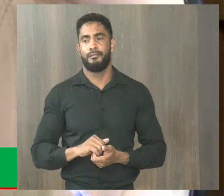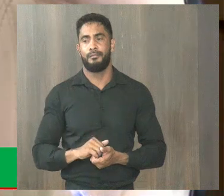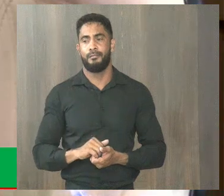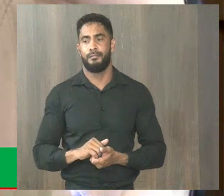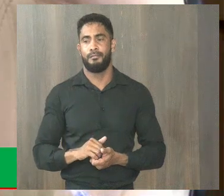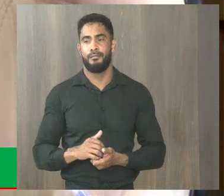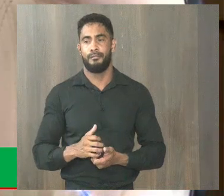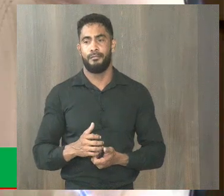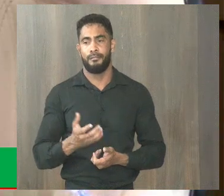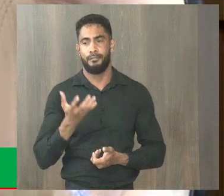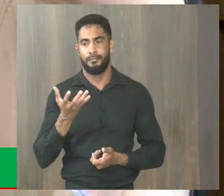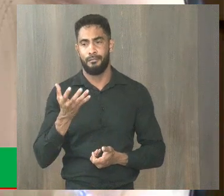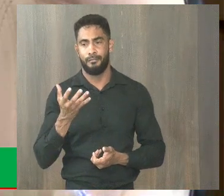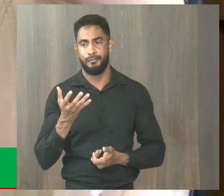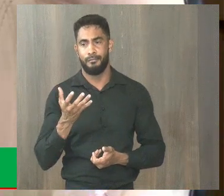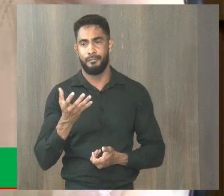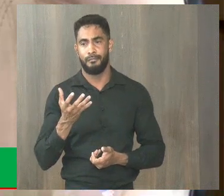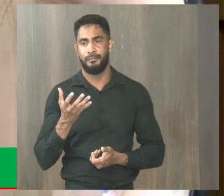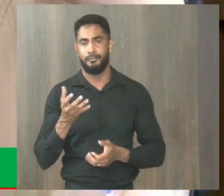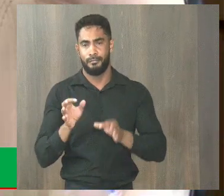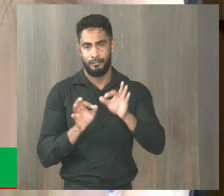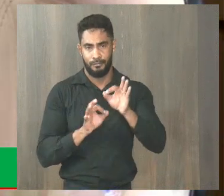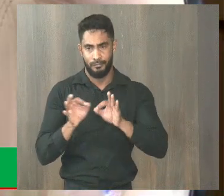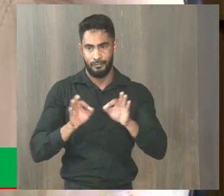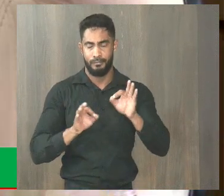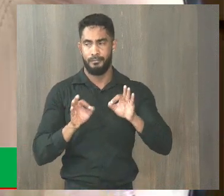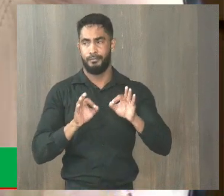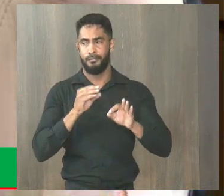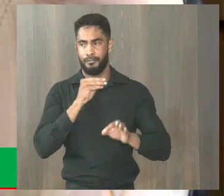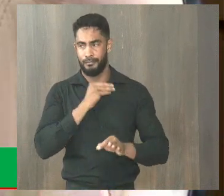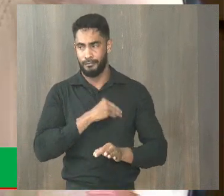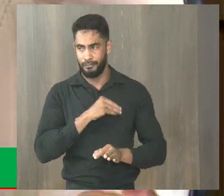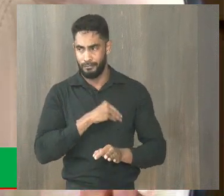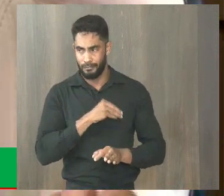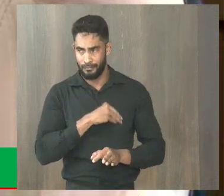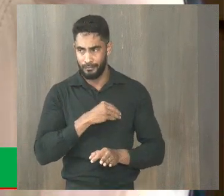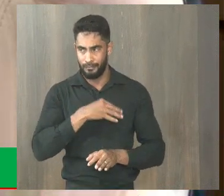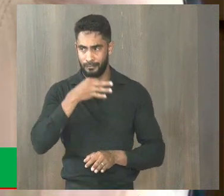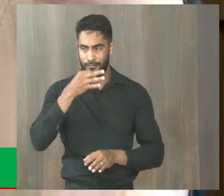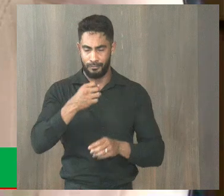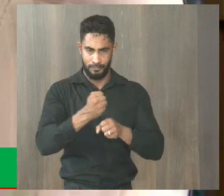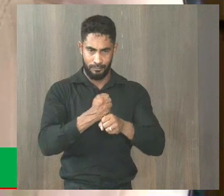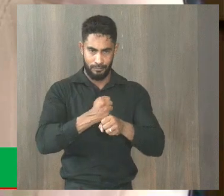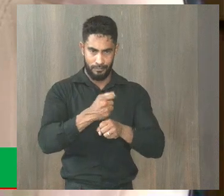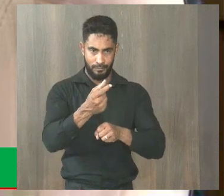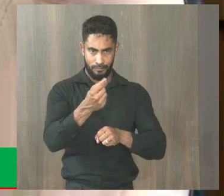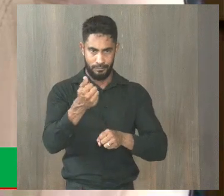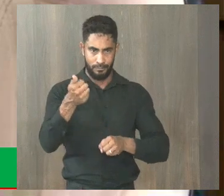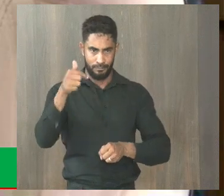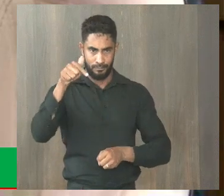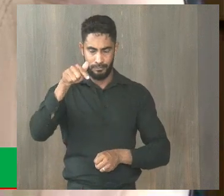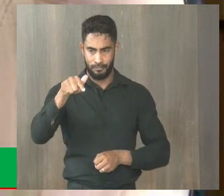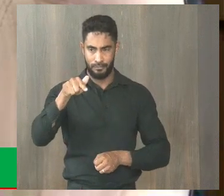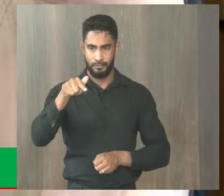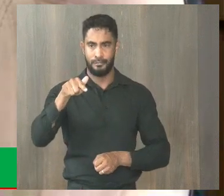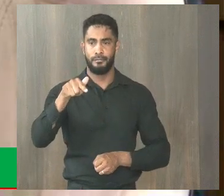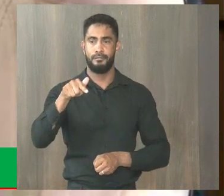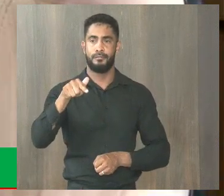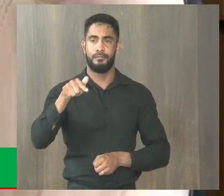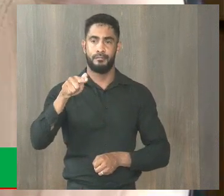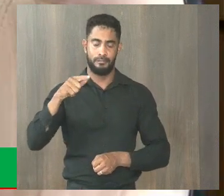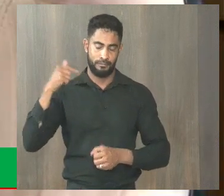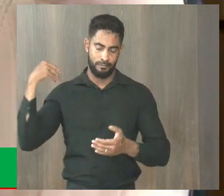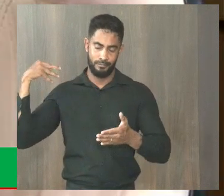queremos reivindicar o plano municipal, colega, que ele tem vigência de 2017, ele já era para estar tendo